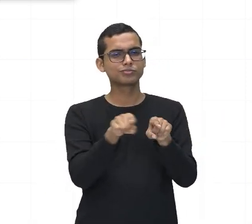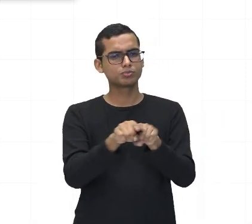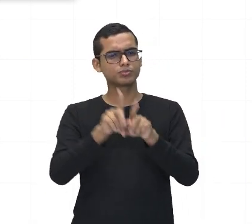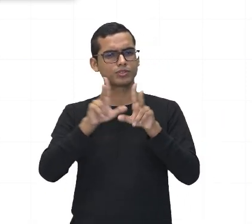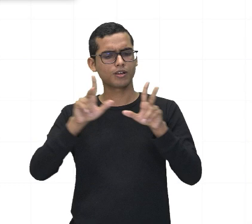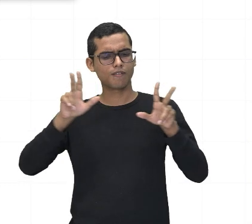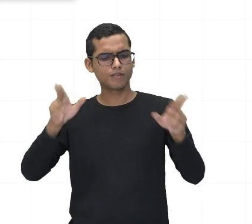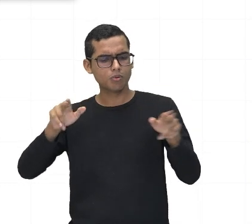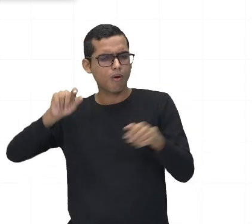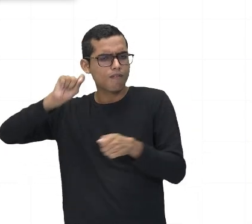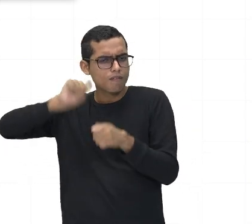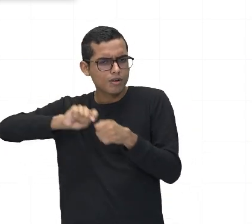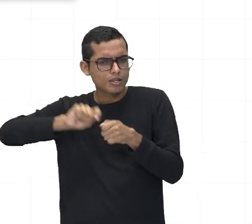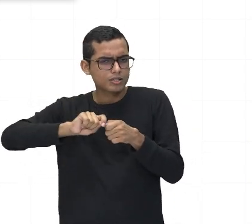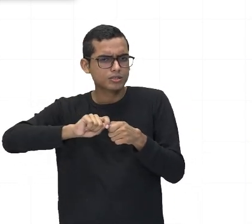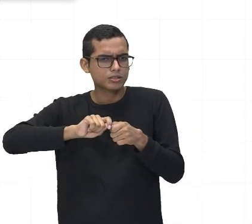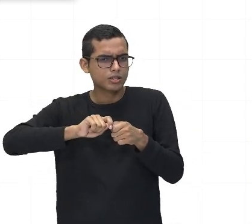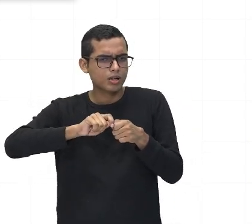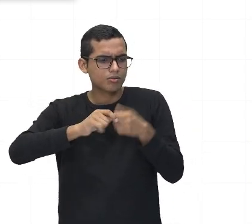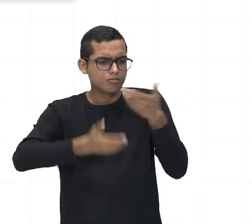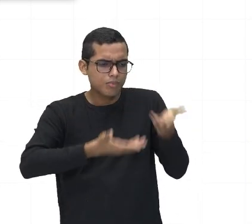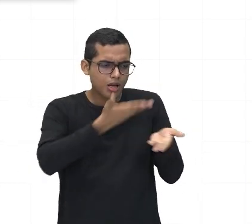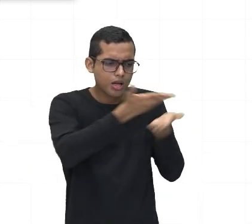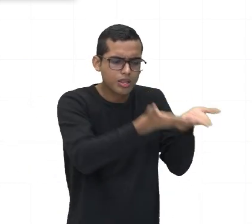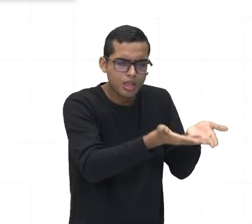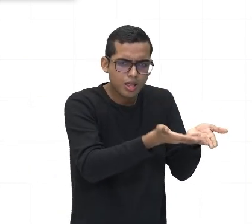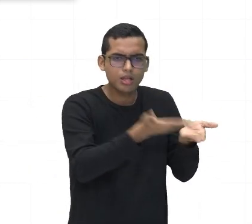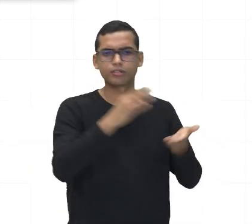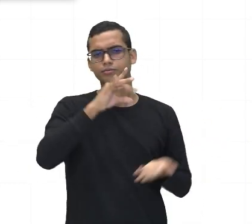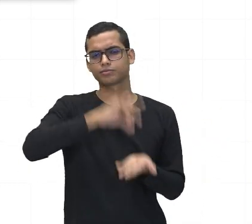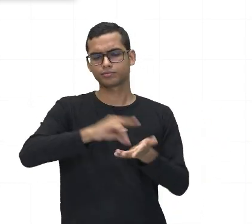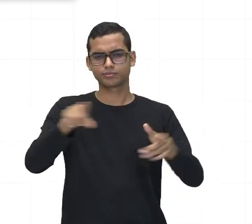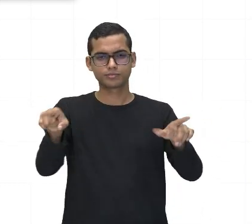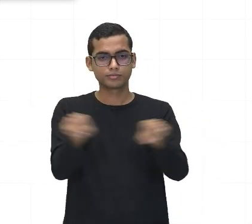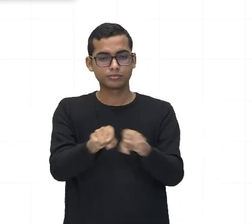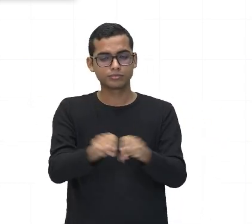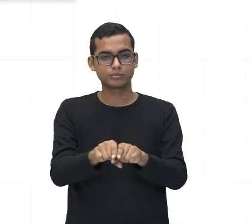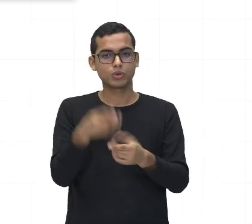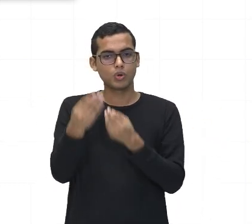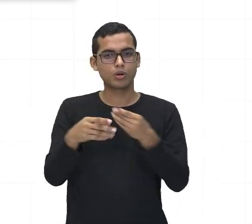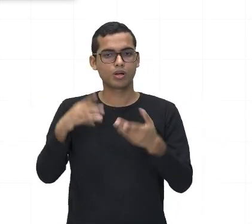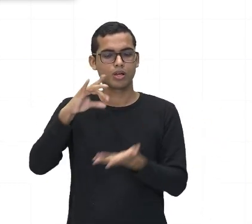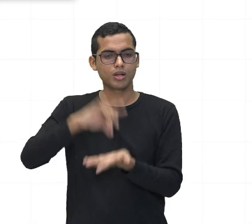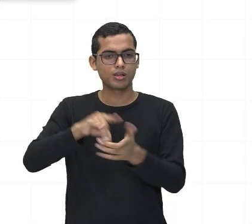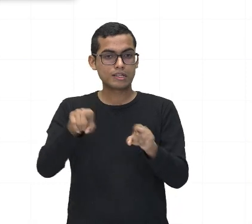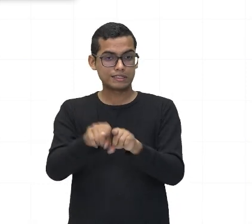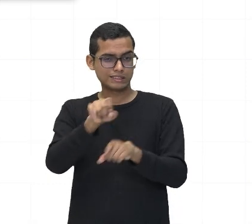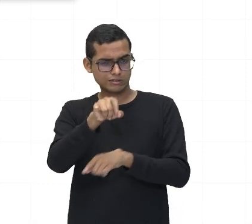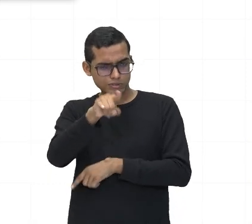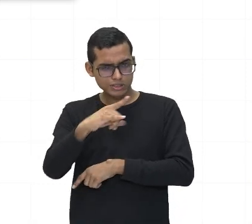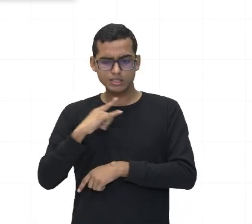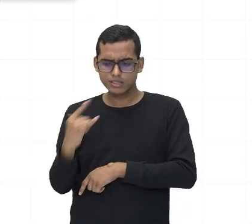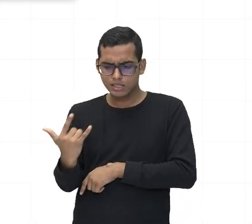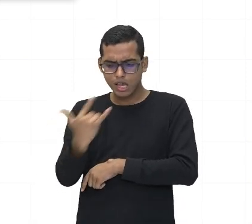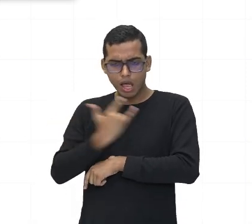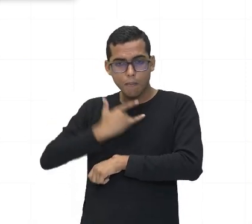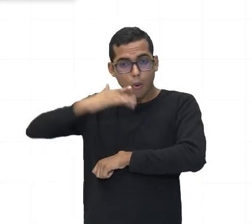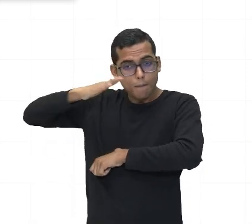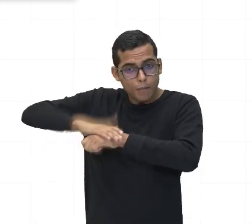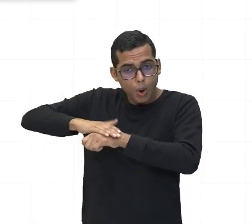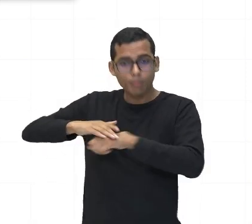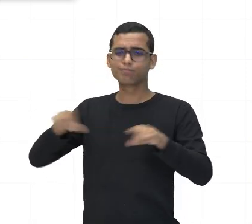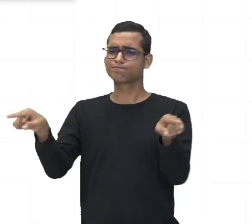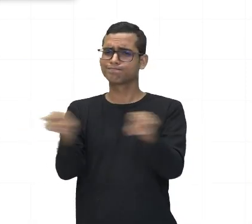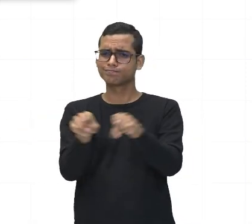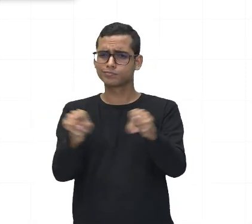Ou seja, é no sentido amar o próximo como a si mesmo. O